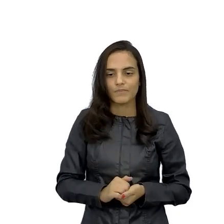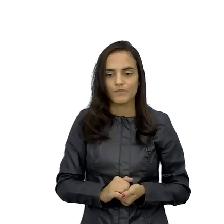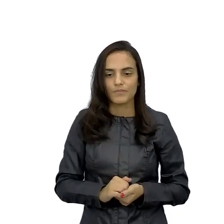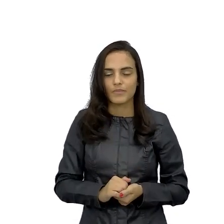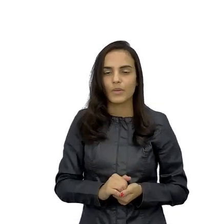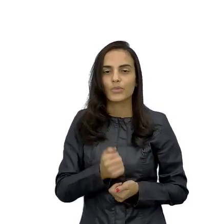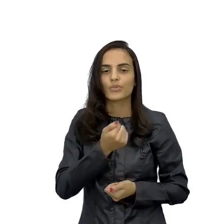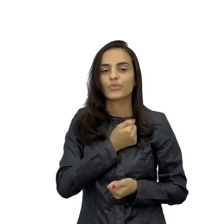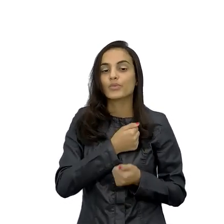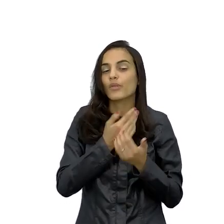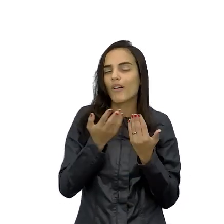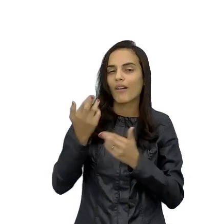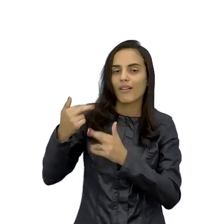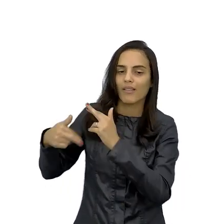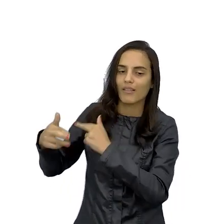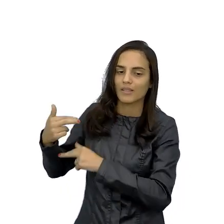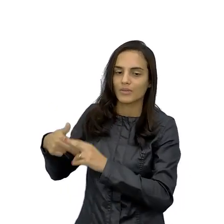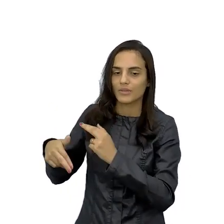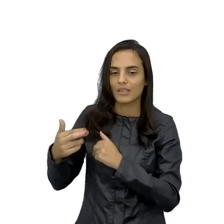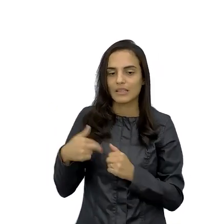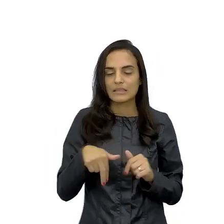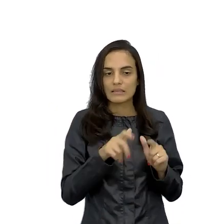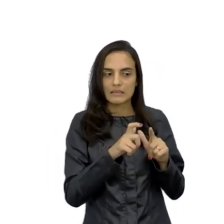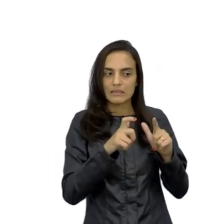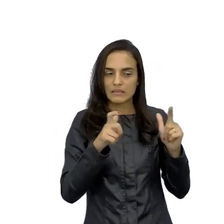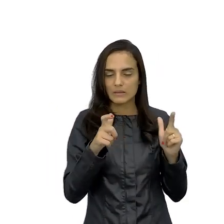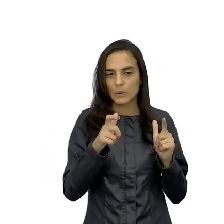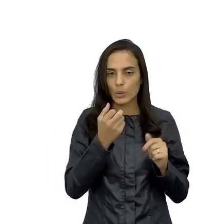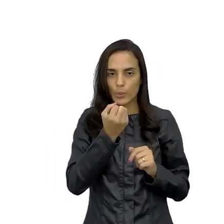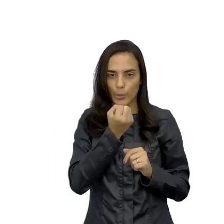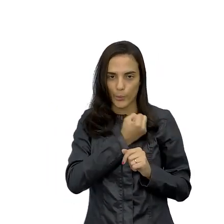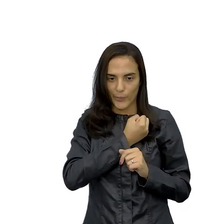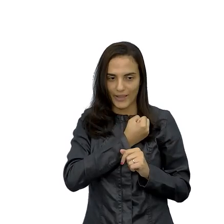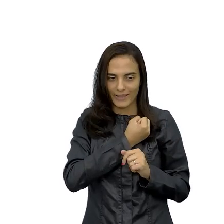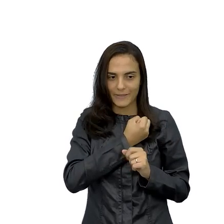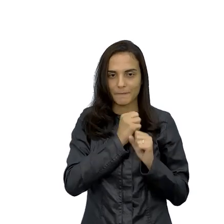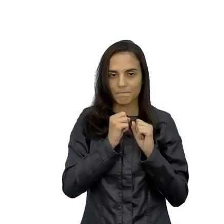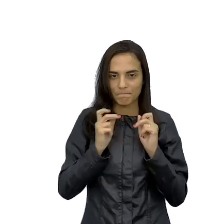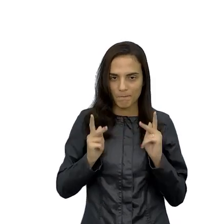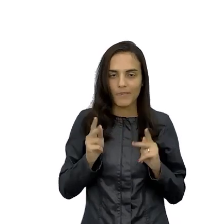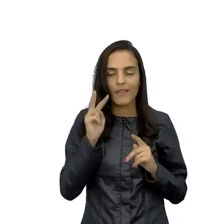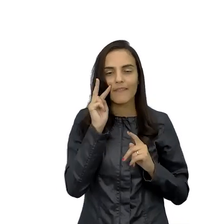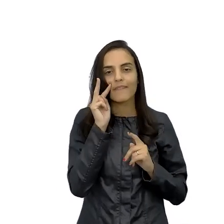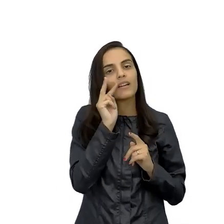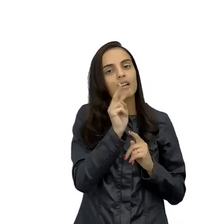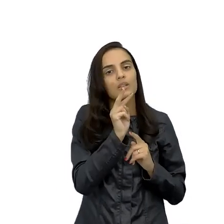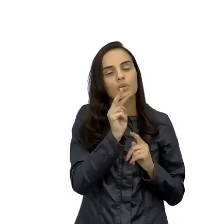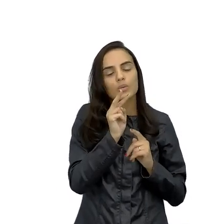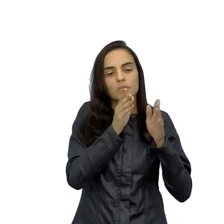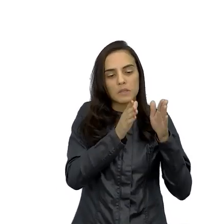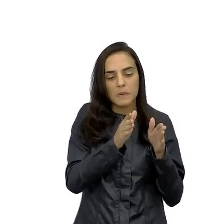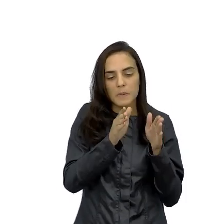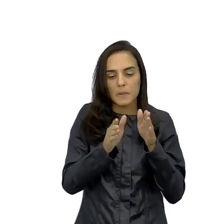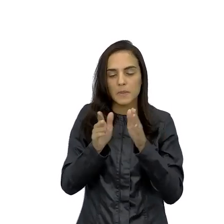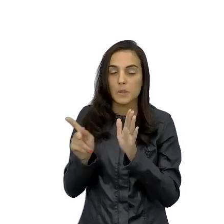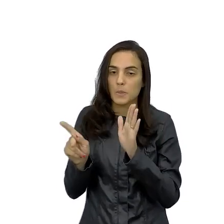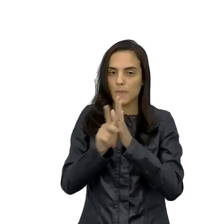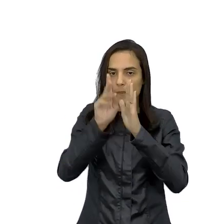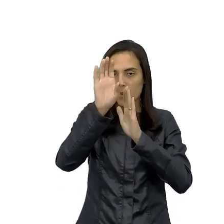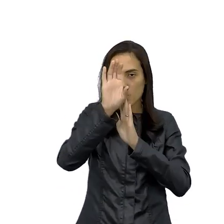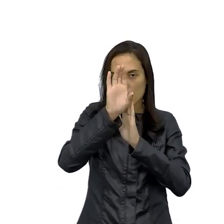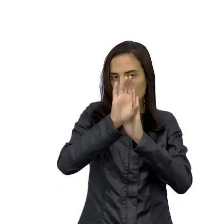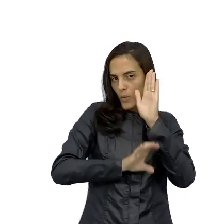os números relacionados às grandezas numéricas. Isso olhando ali para a passo com o próprio